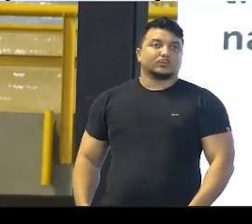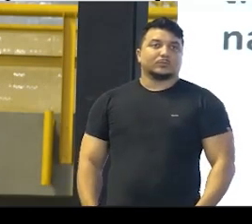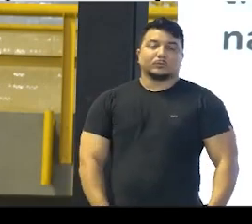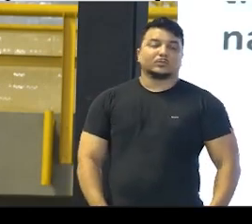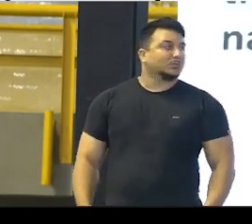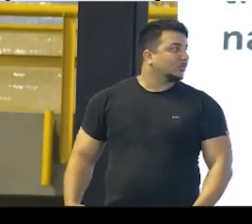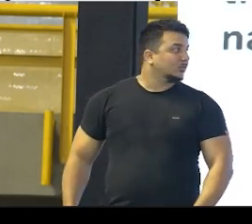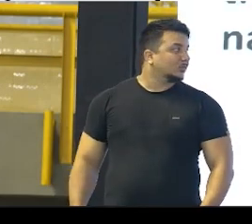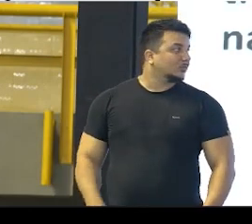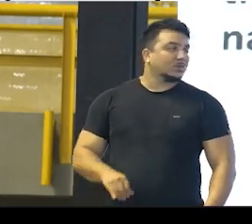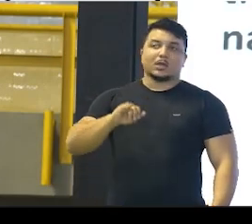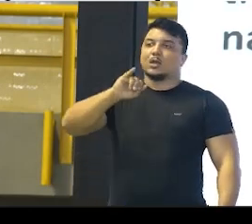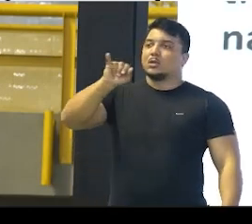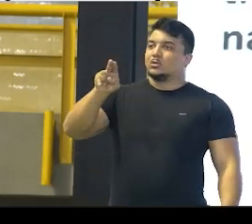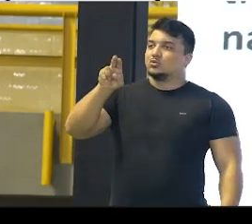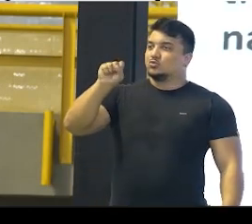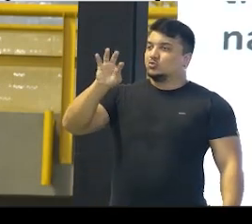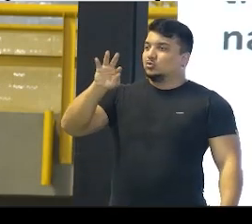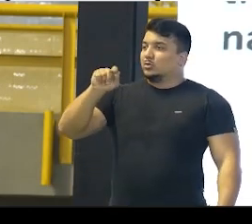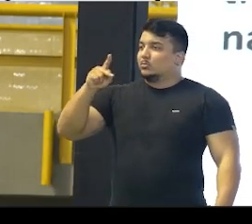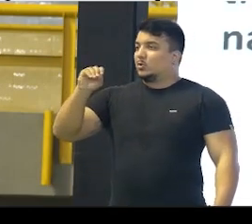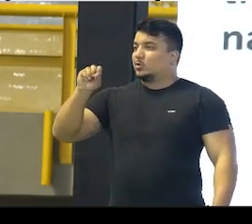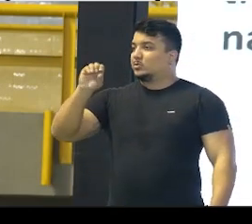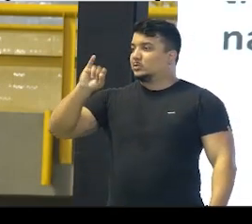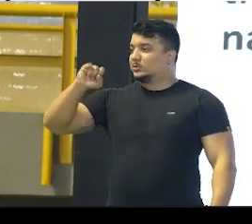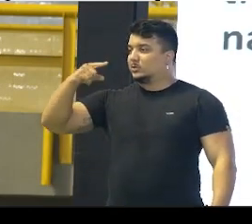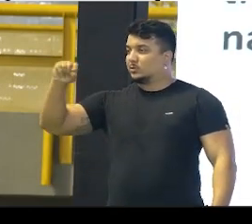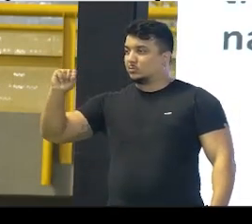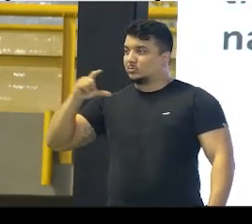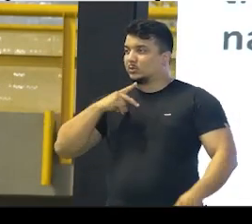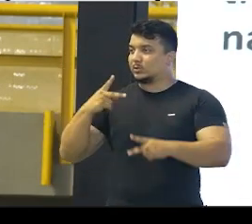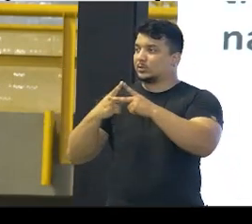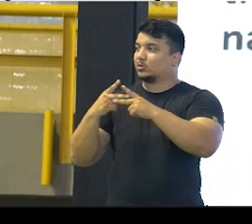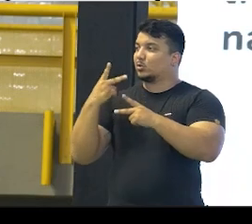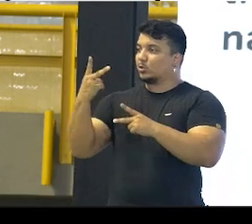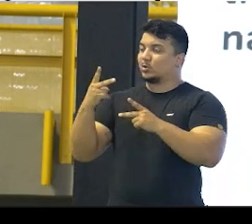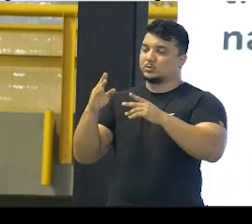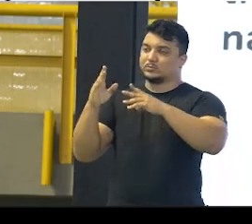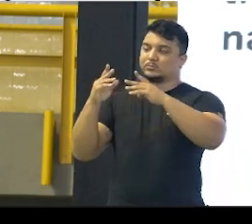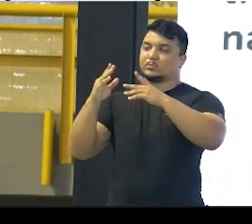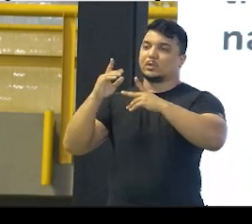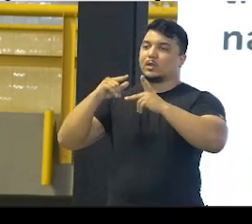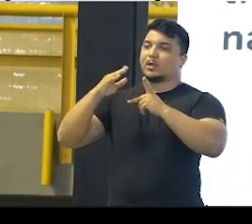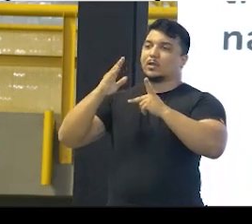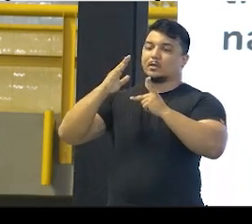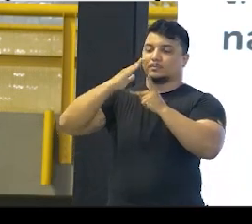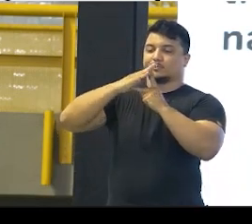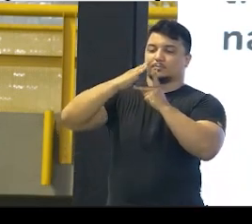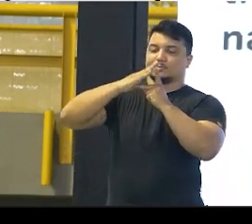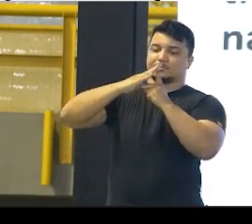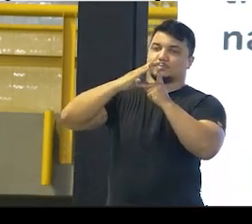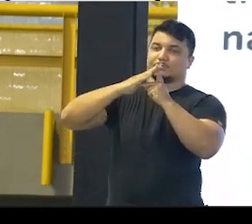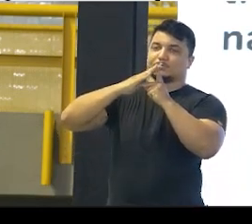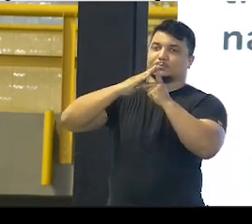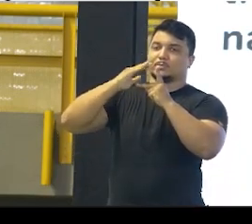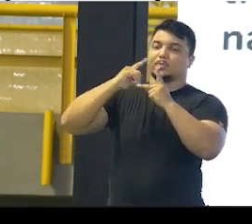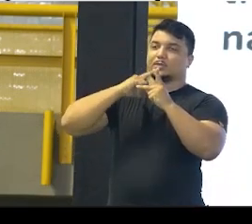pela justaposição. O que é justaposição? Colado, eu tenho uma figura, tenho outra, e